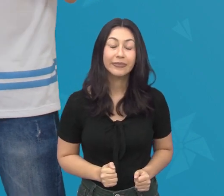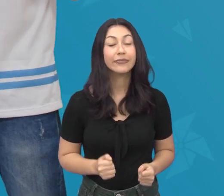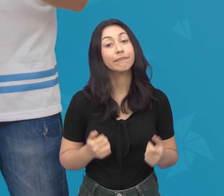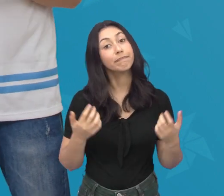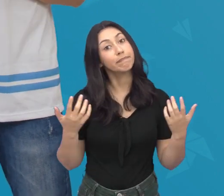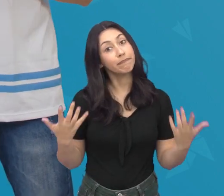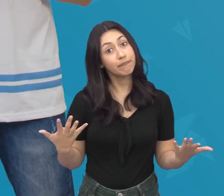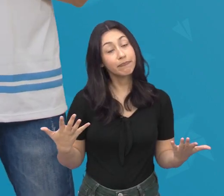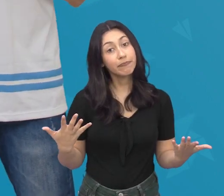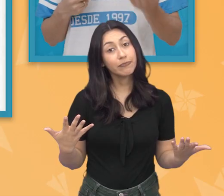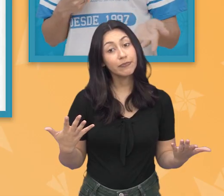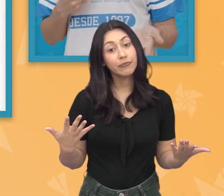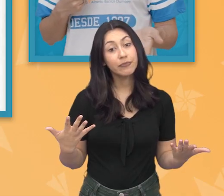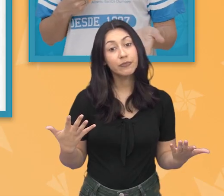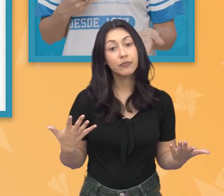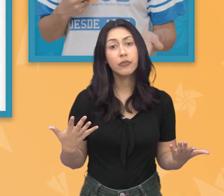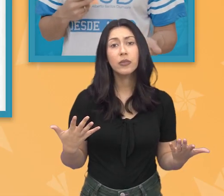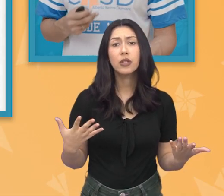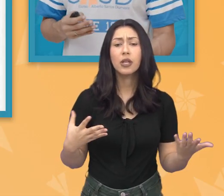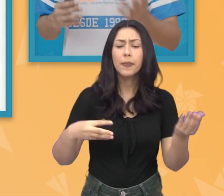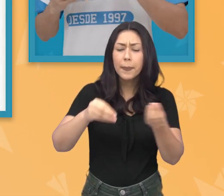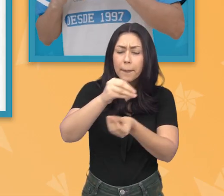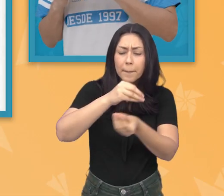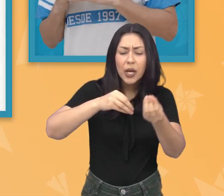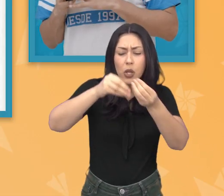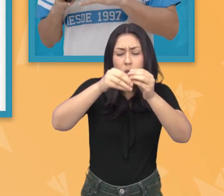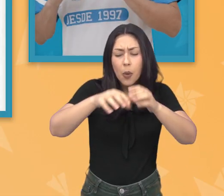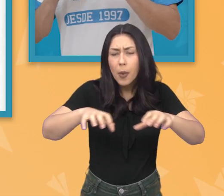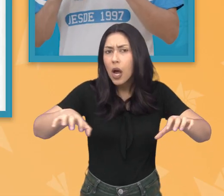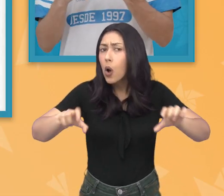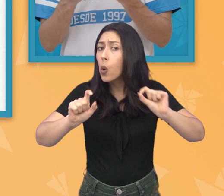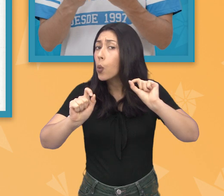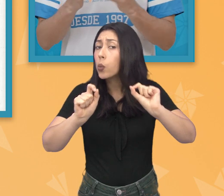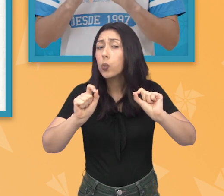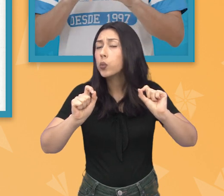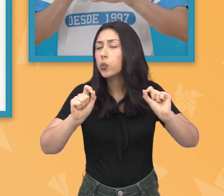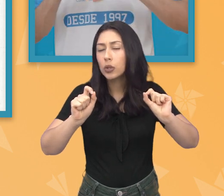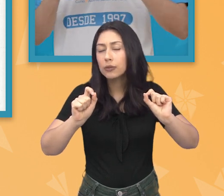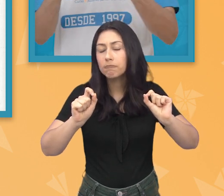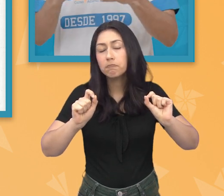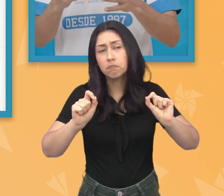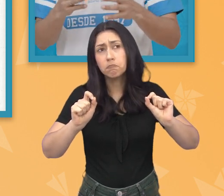Bom, o que é uma separação de misturas? Bom, isso nada mais é,